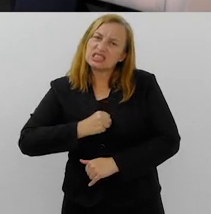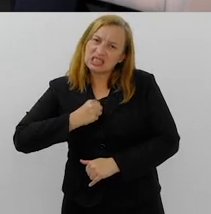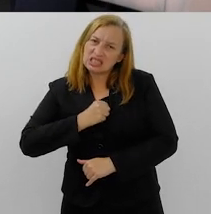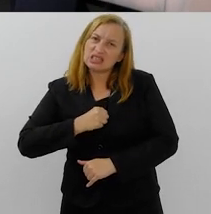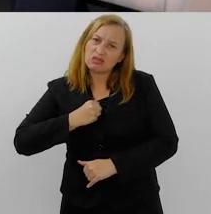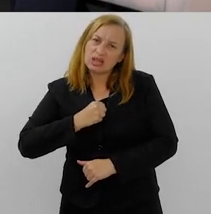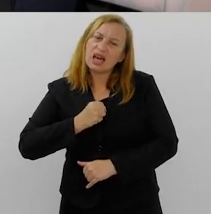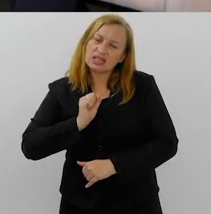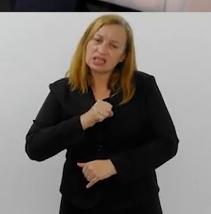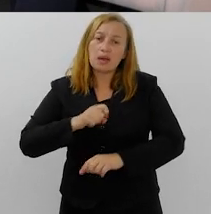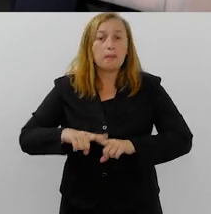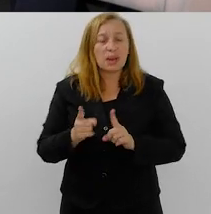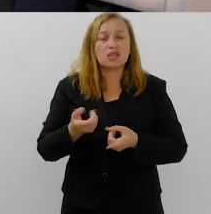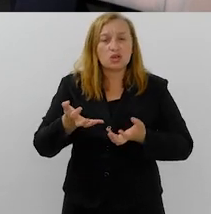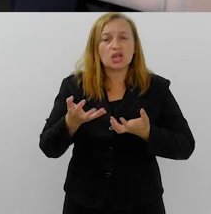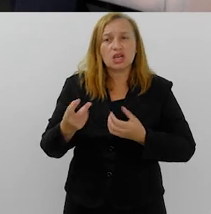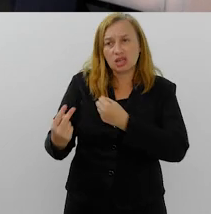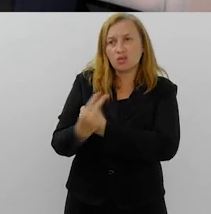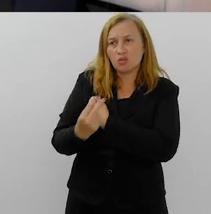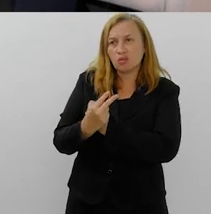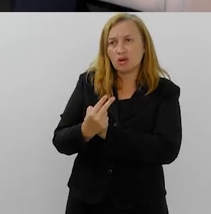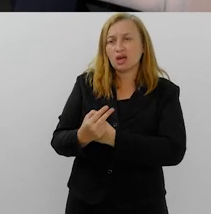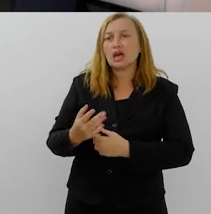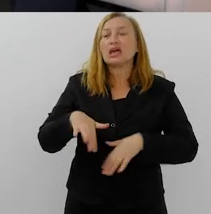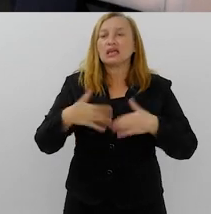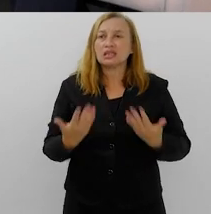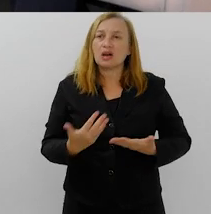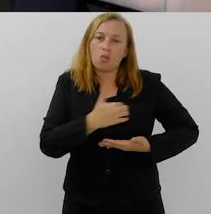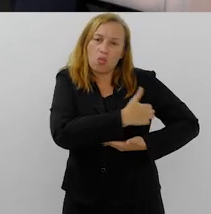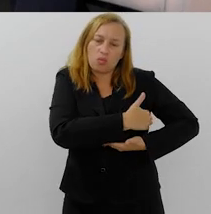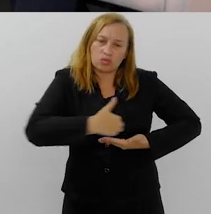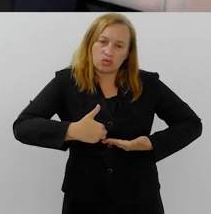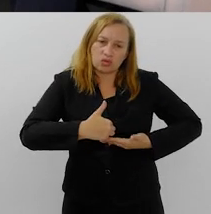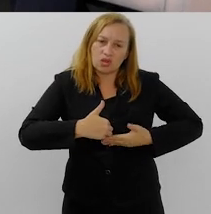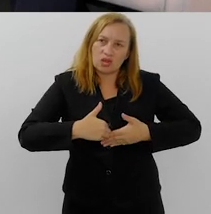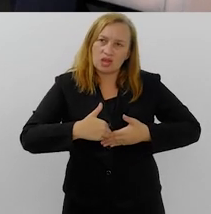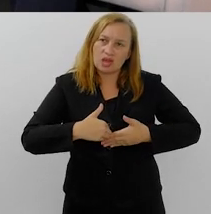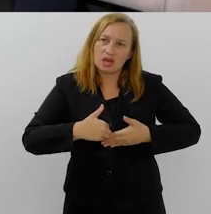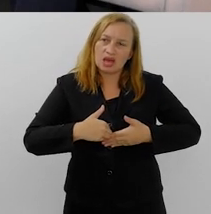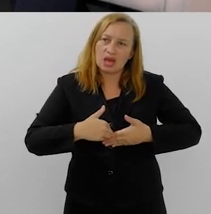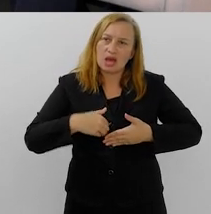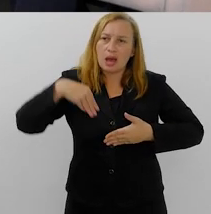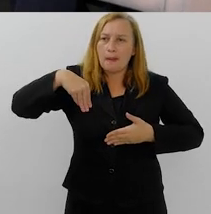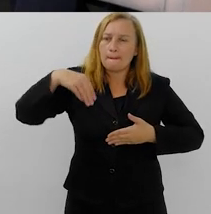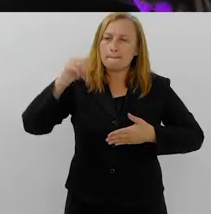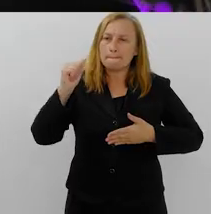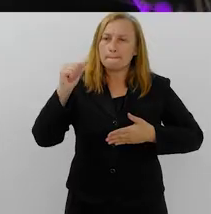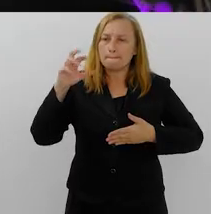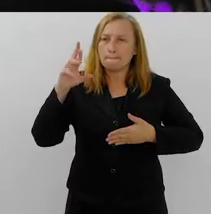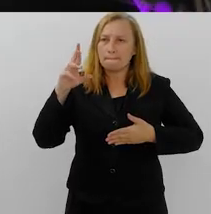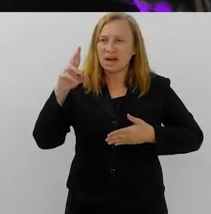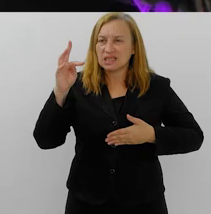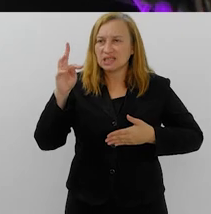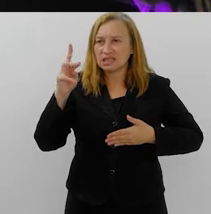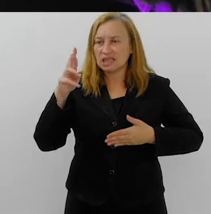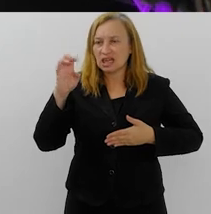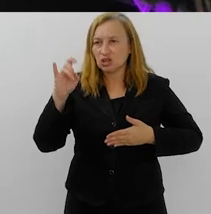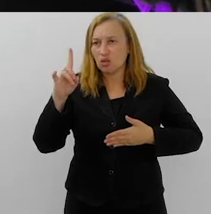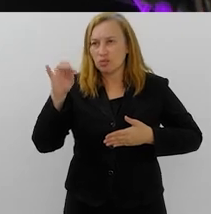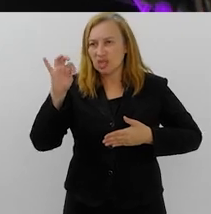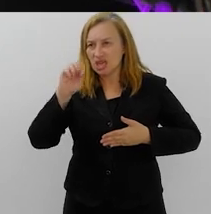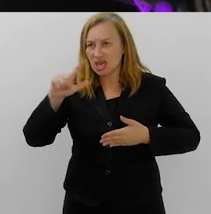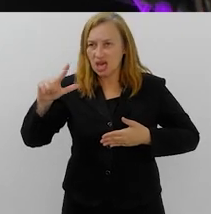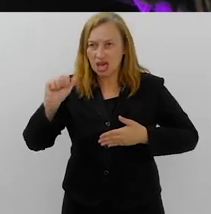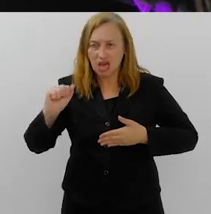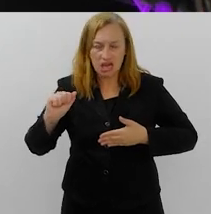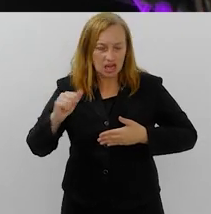tanto eu foquei em me tratar eu queria me cuidar muito então a macomia não foi algo que me me Ah olhei ah